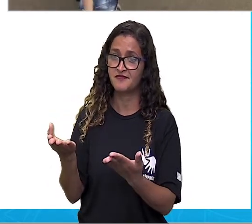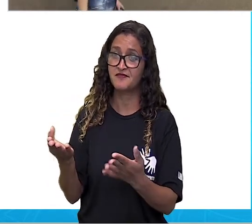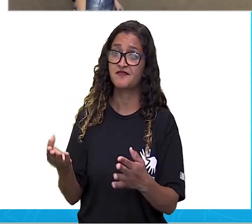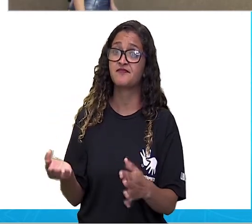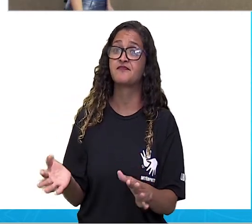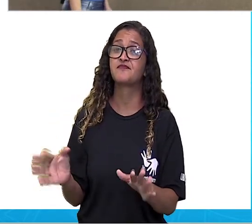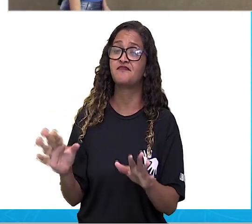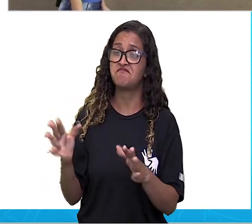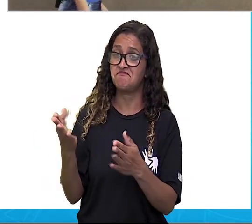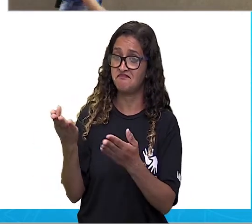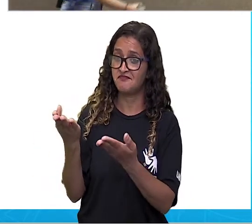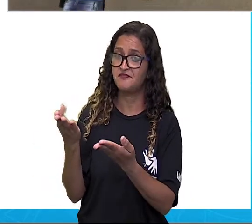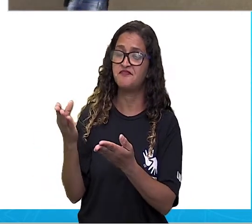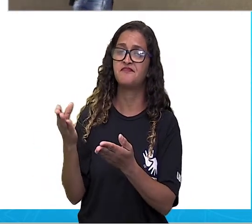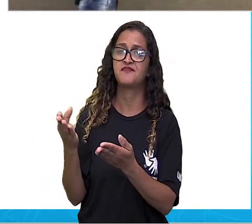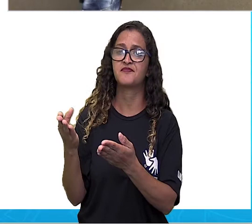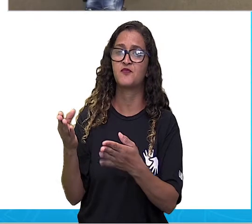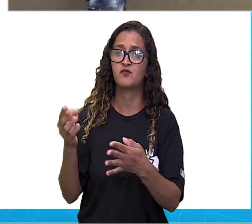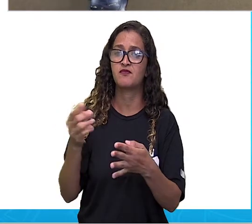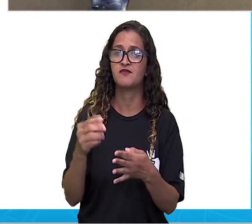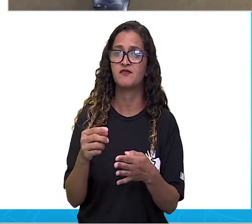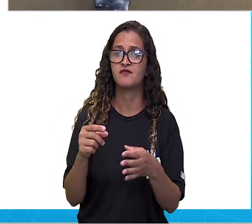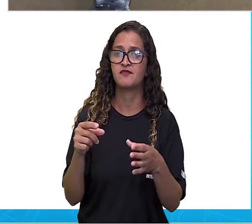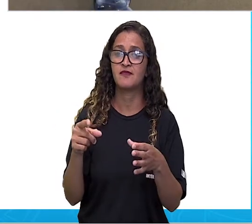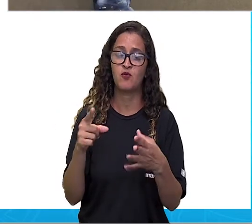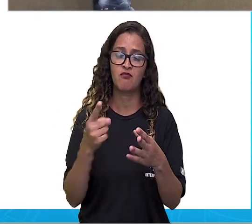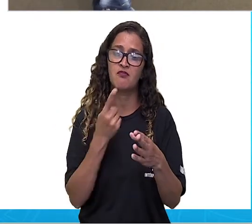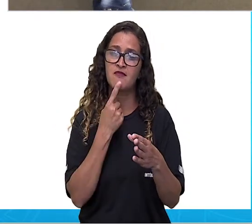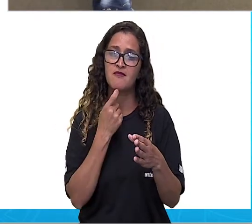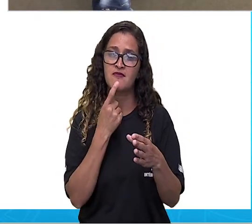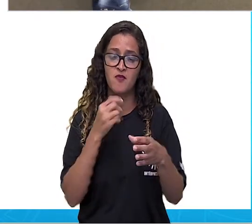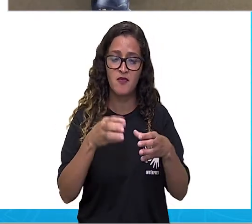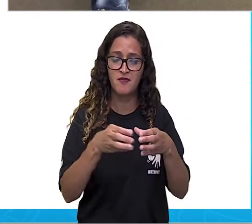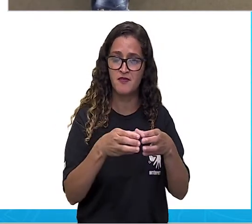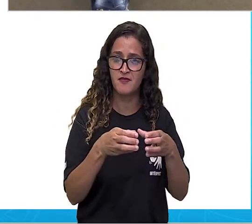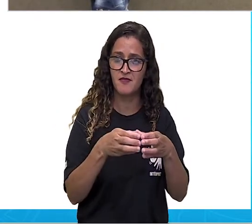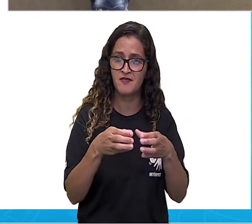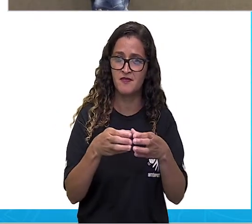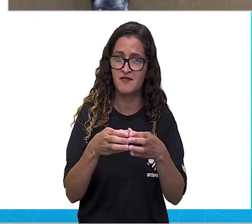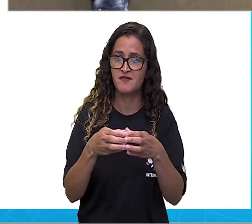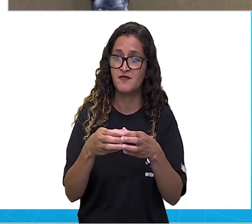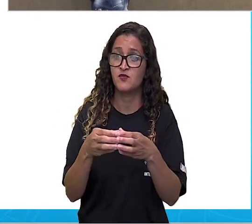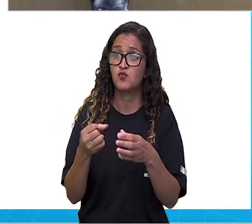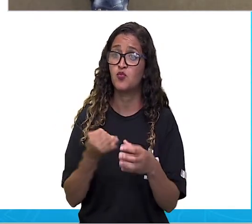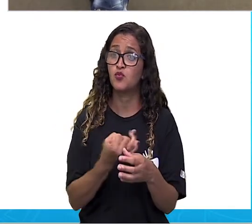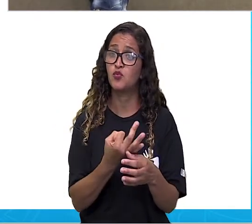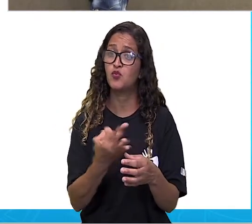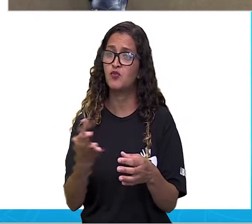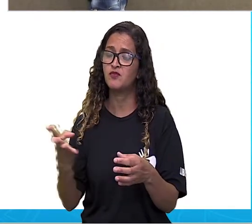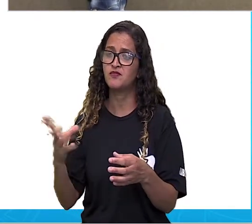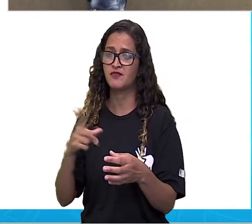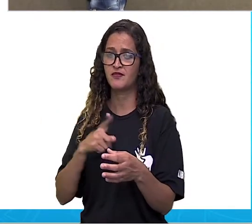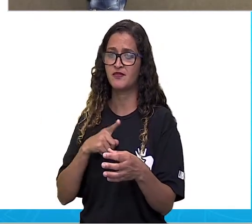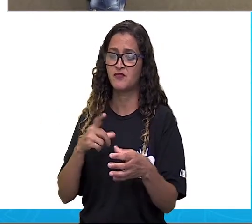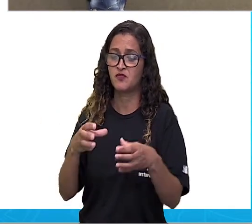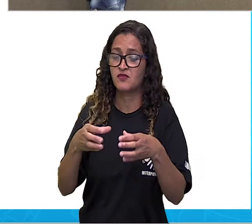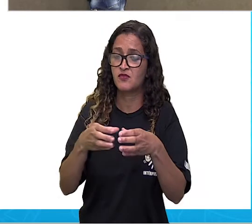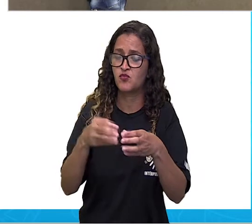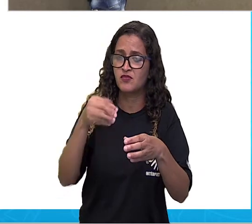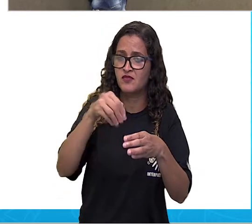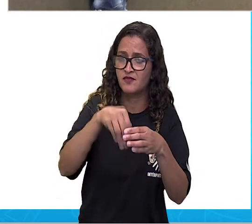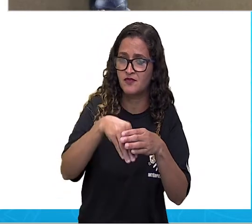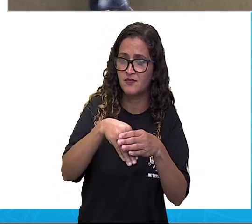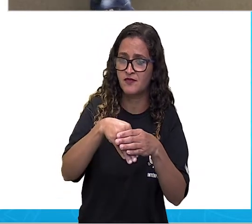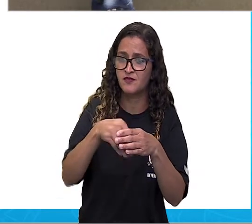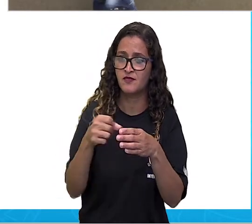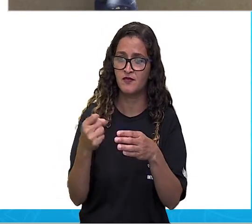Número 6. E aqui nos botões vermelhos, quantos elementos ele reuniu aqui